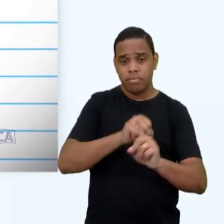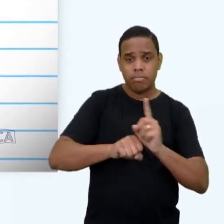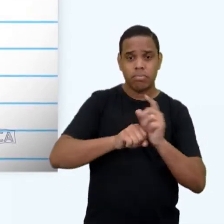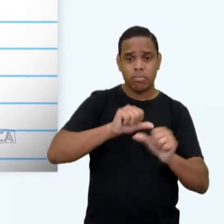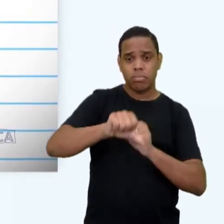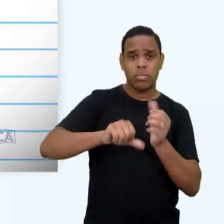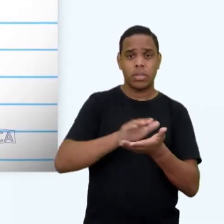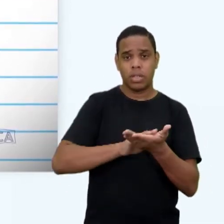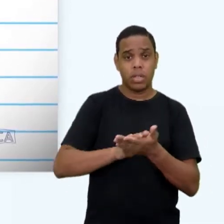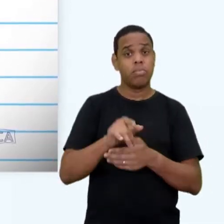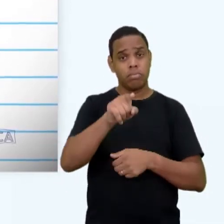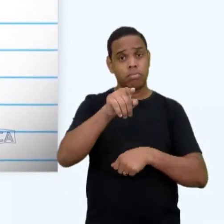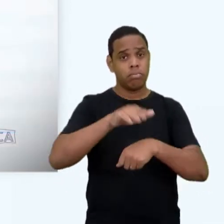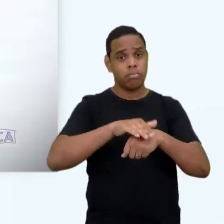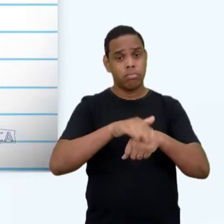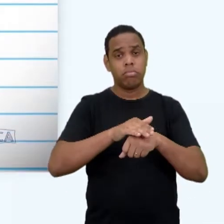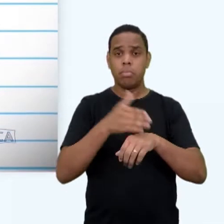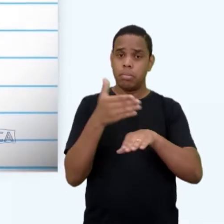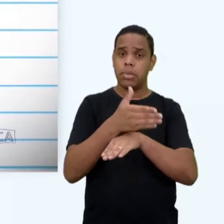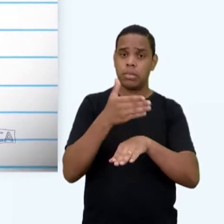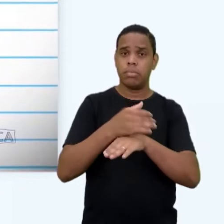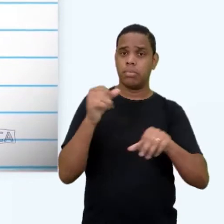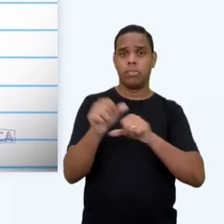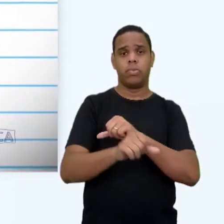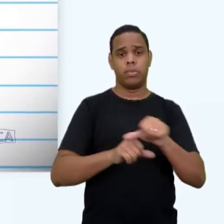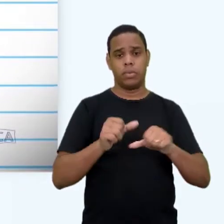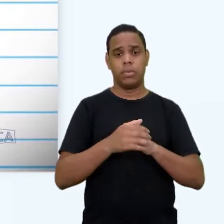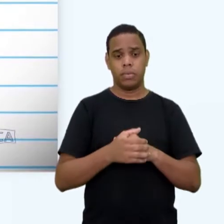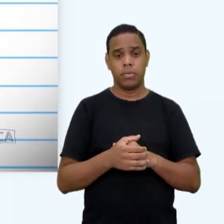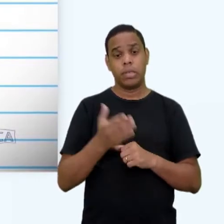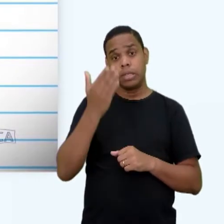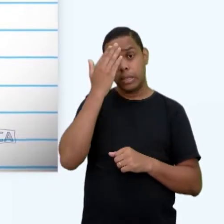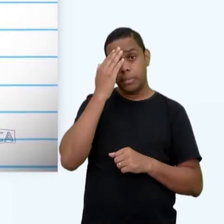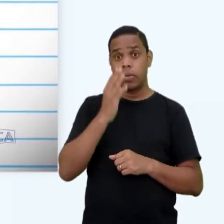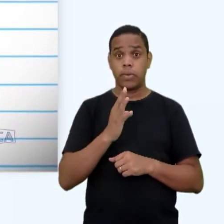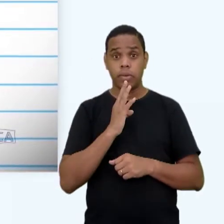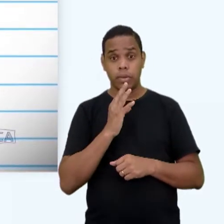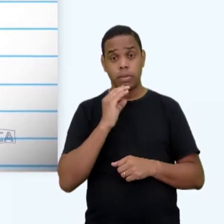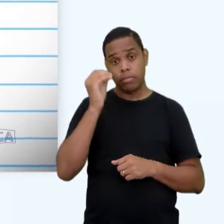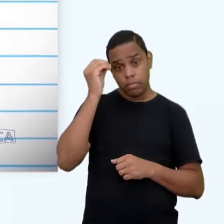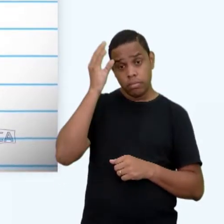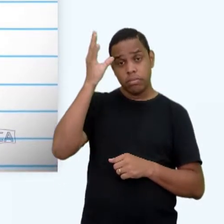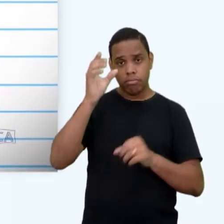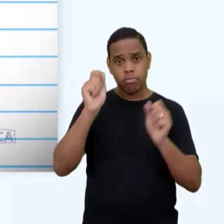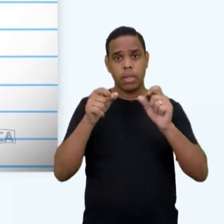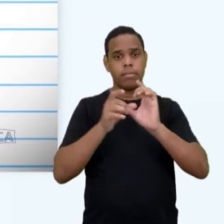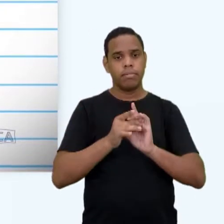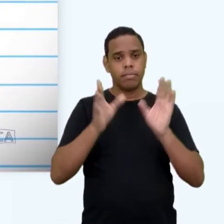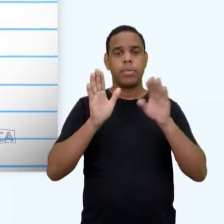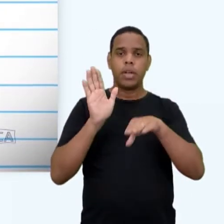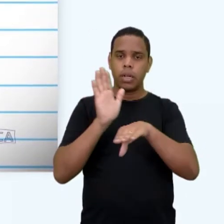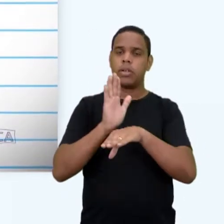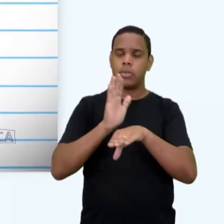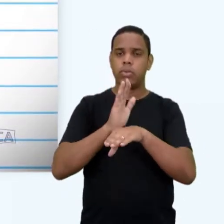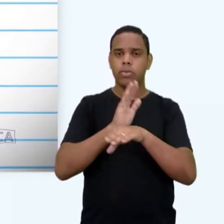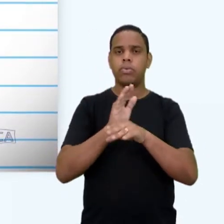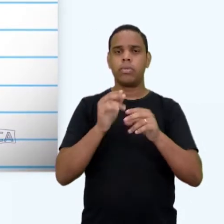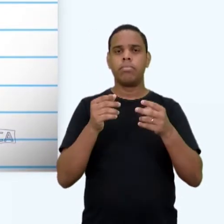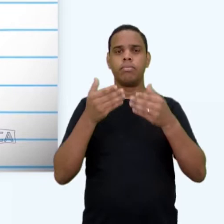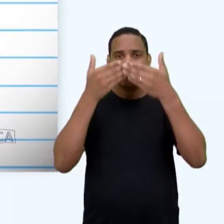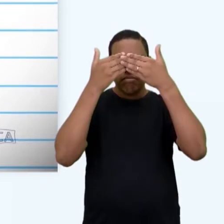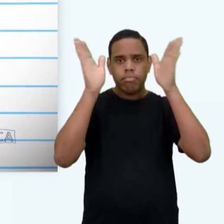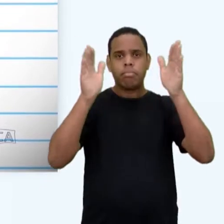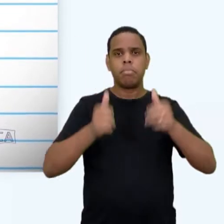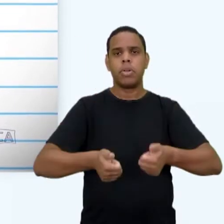muda. Faça você também parte dessa mudança. Saber e conhecimento são libertadores, ajudam a ver além, a sonhar